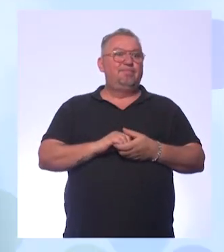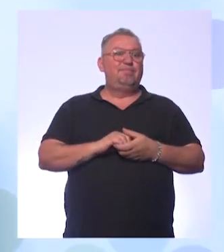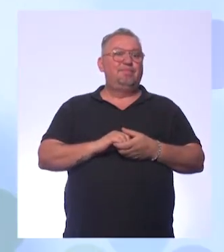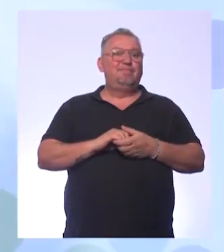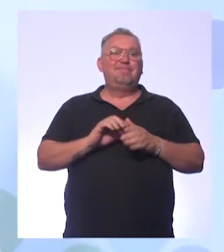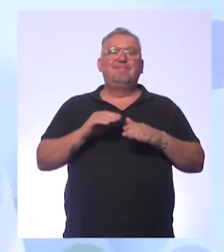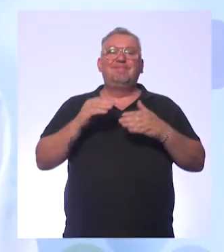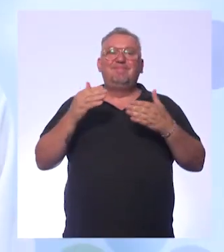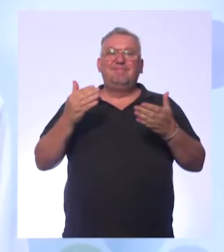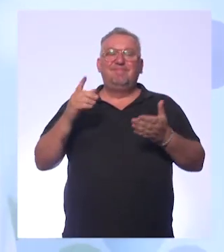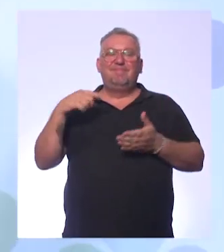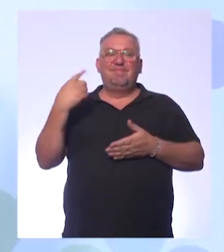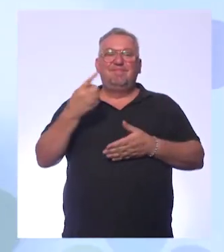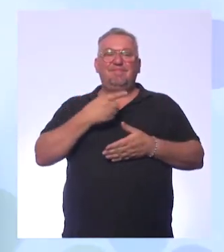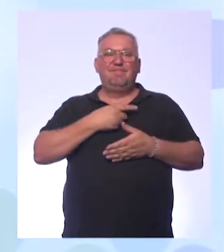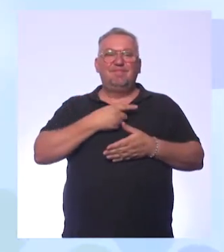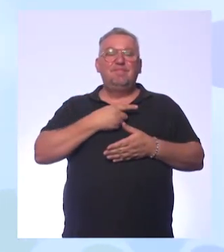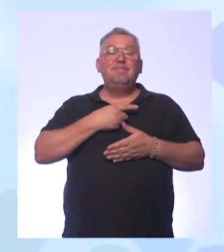Com isso, gente,